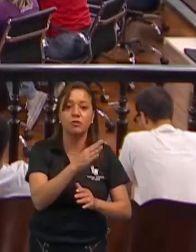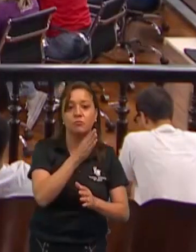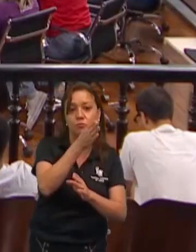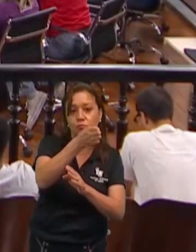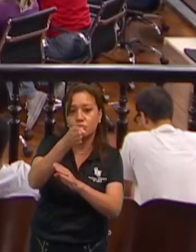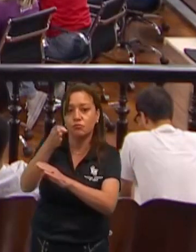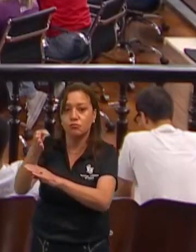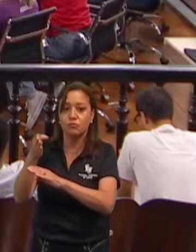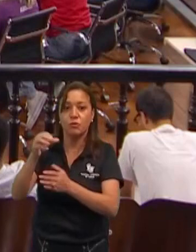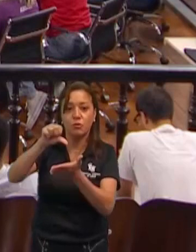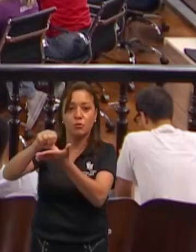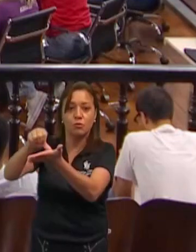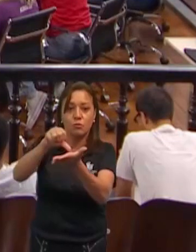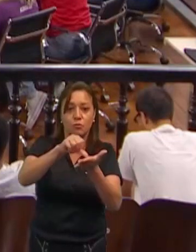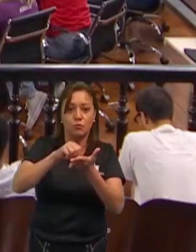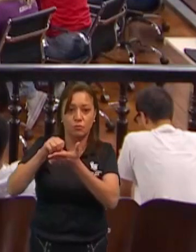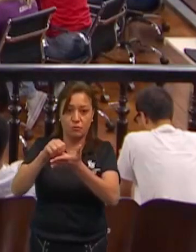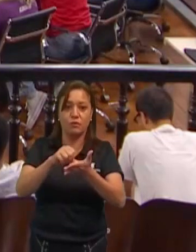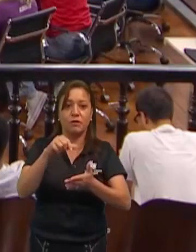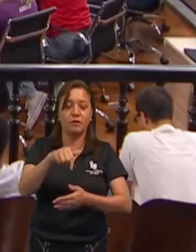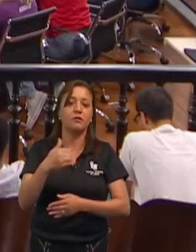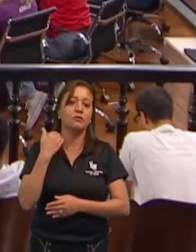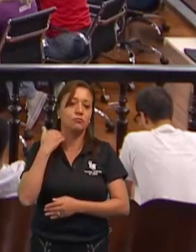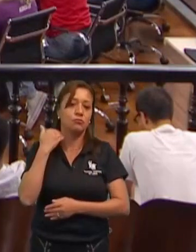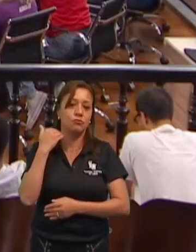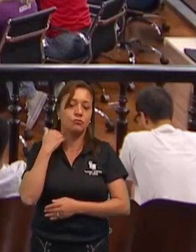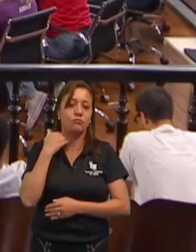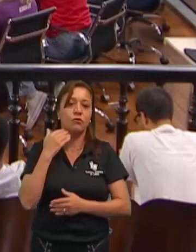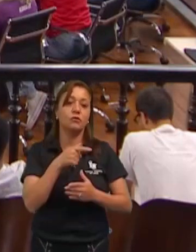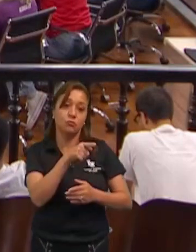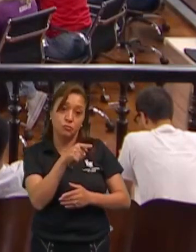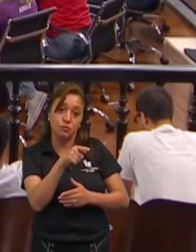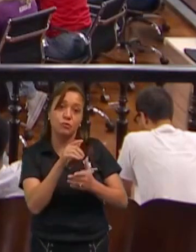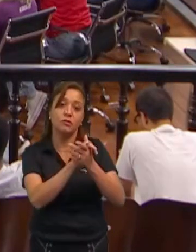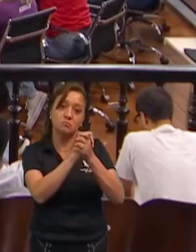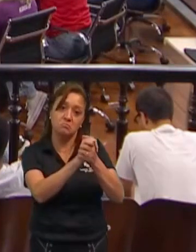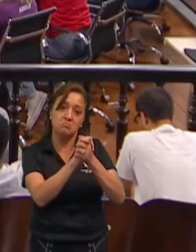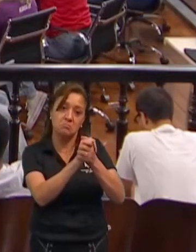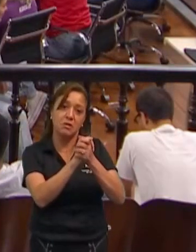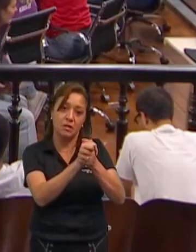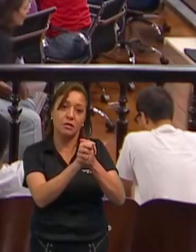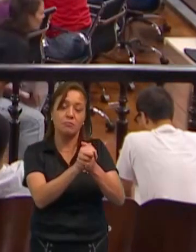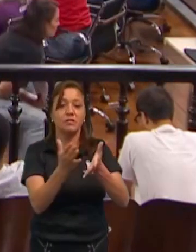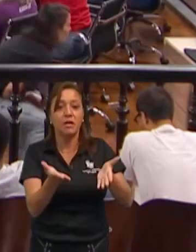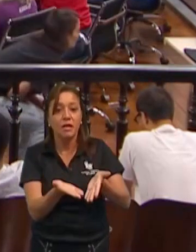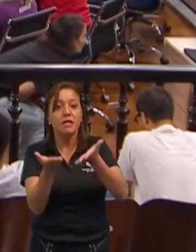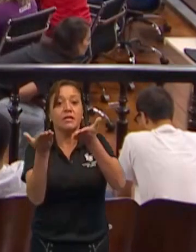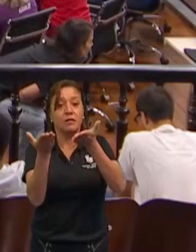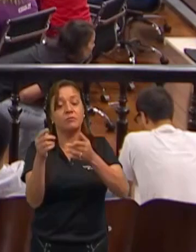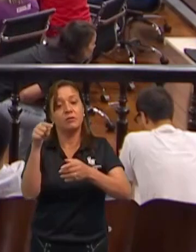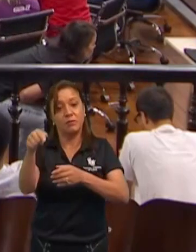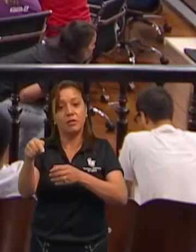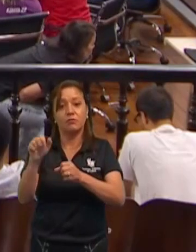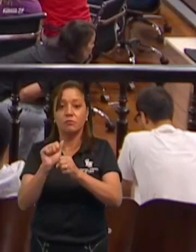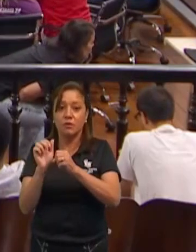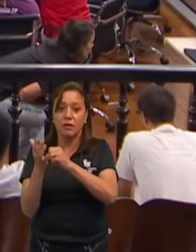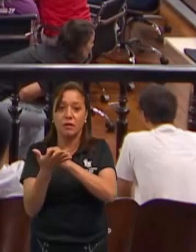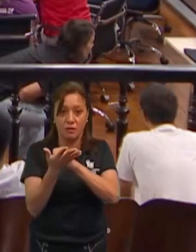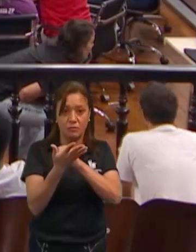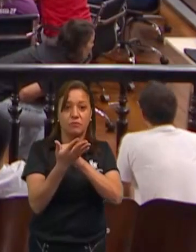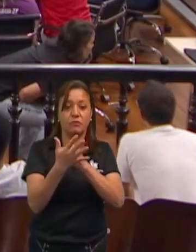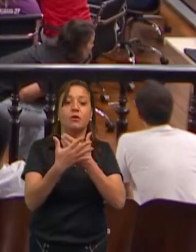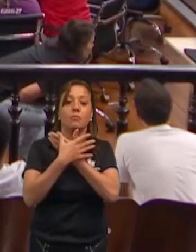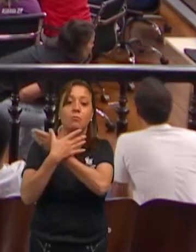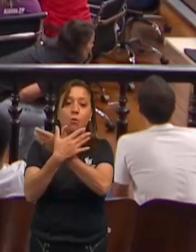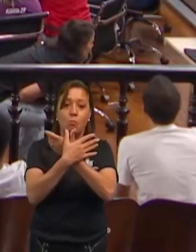unidades de saúde aqui da nossa cidade, e o senhor está de parabéns por esse encaminhamento lá para a UBS, lá de Santos Dumont e também Borboleta, e eu